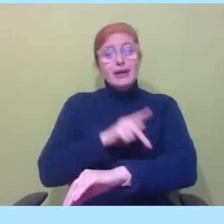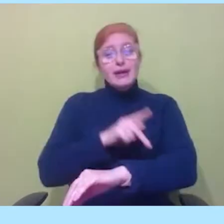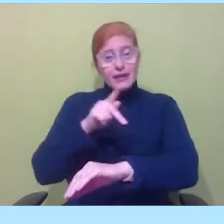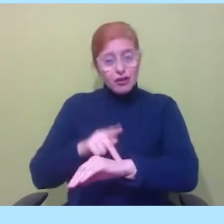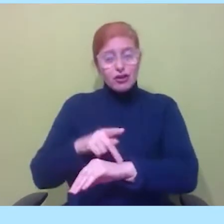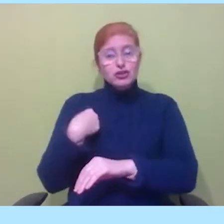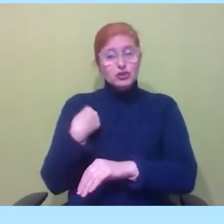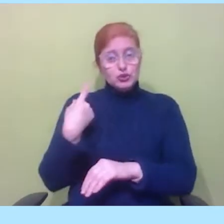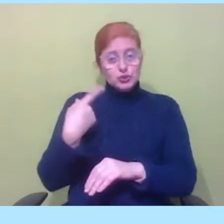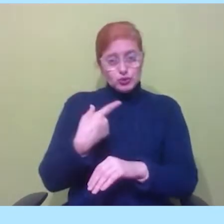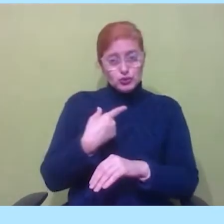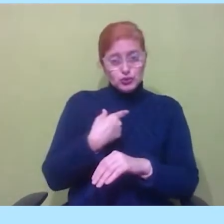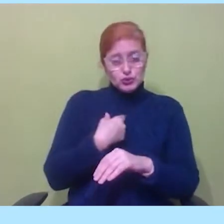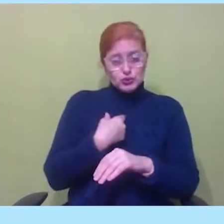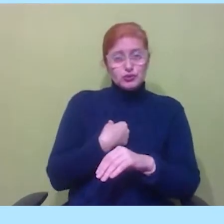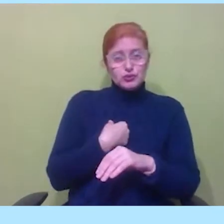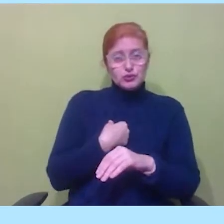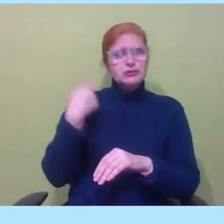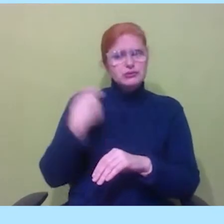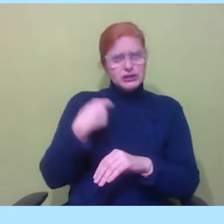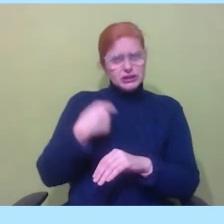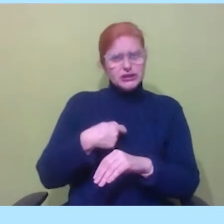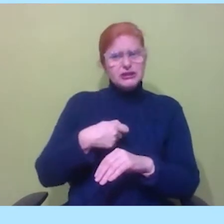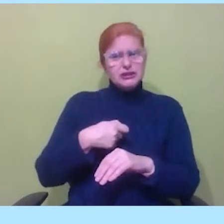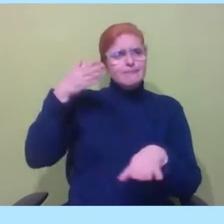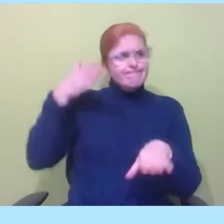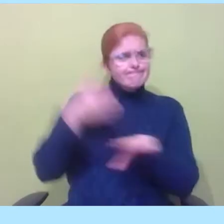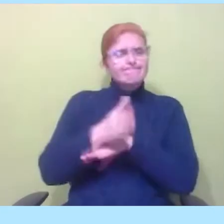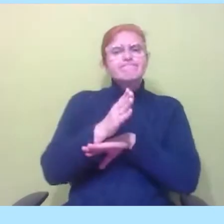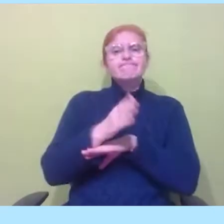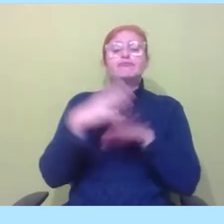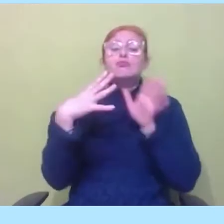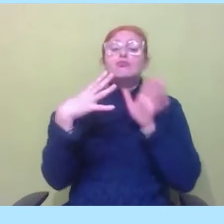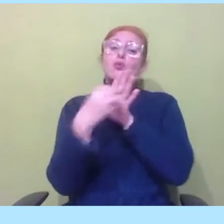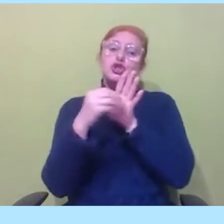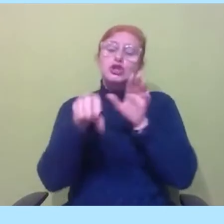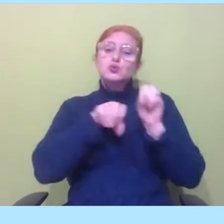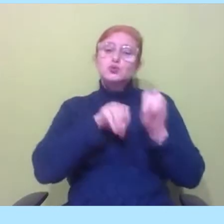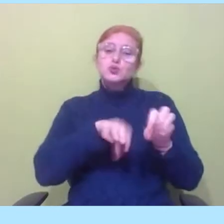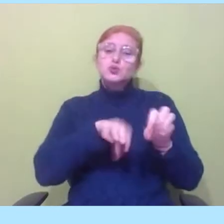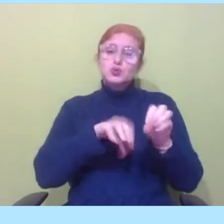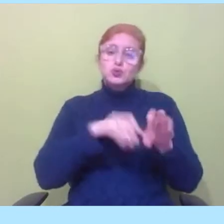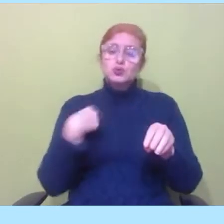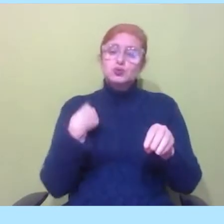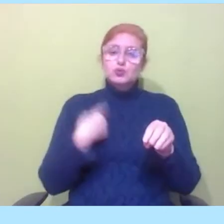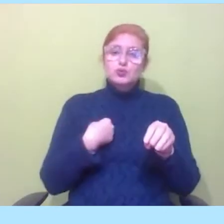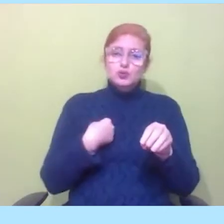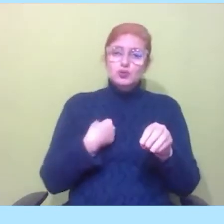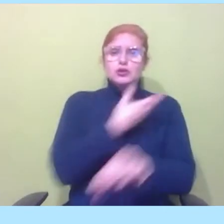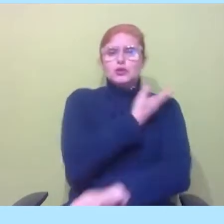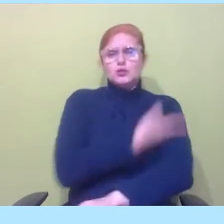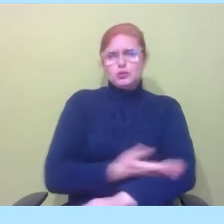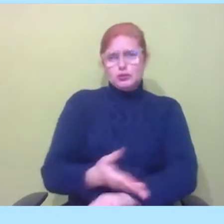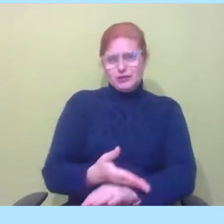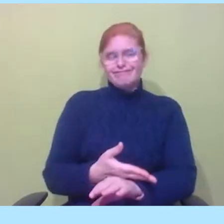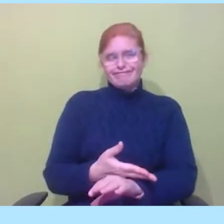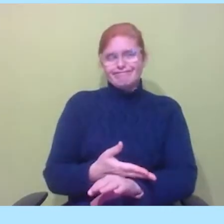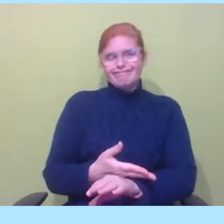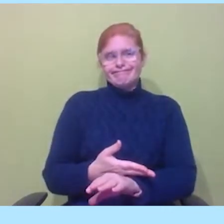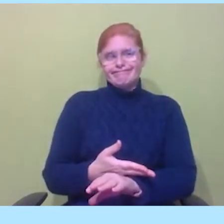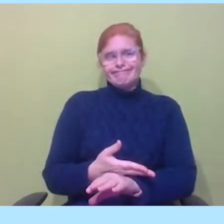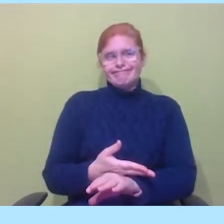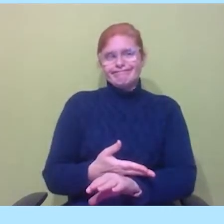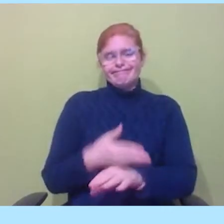feminismos, que precisa transgredir, inclusive, os modelos de educação que a gente está acostumado. Né? Então, a gente acha que a gente